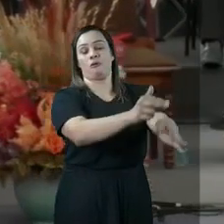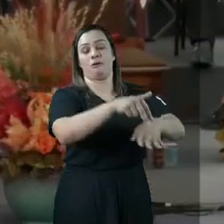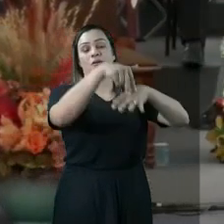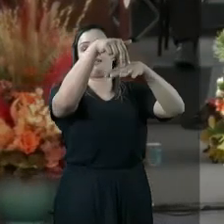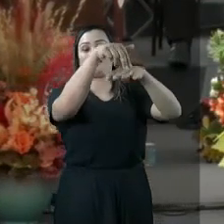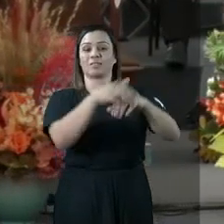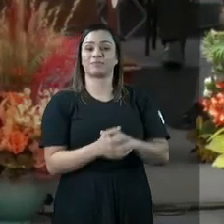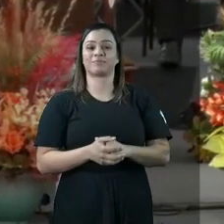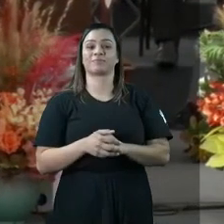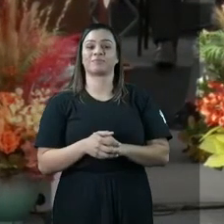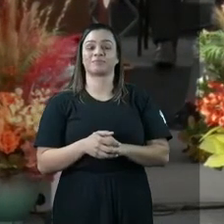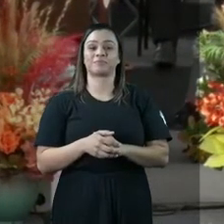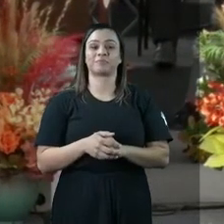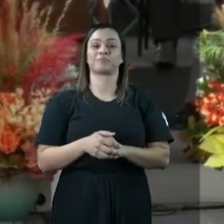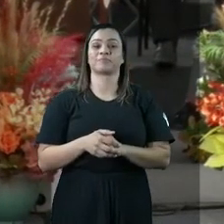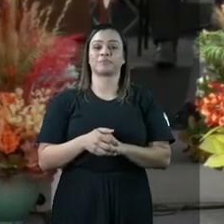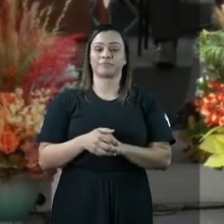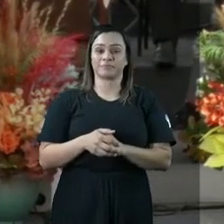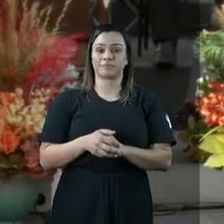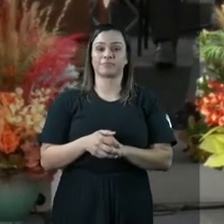Para orar com você, quem está aqui, diga amém. Amém.